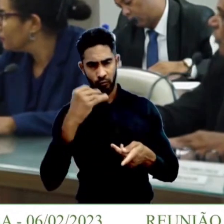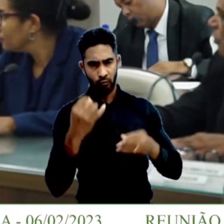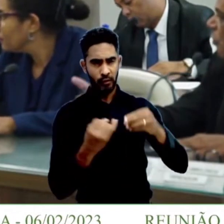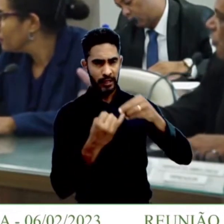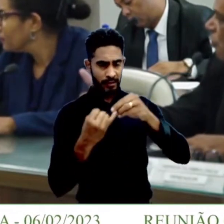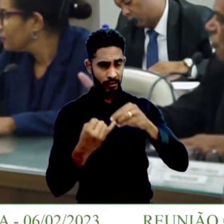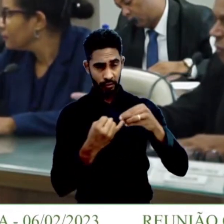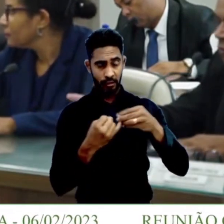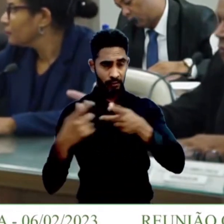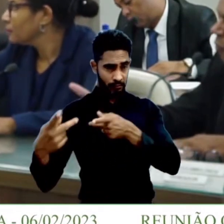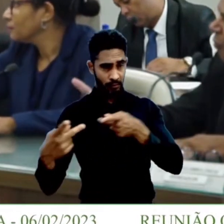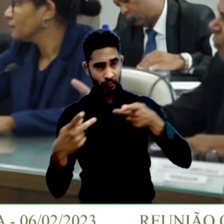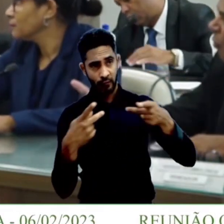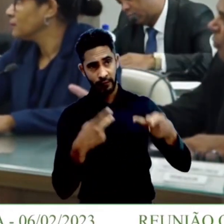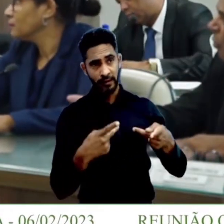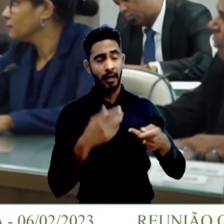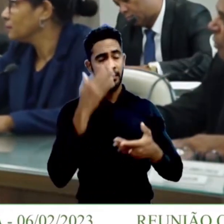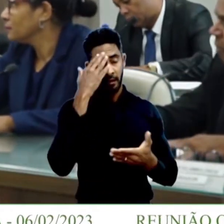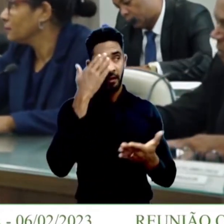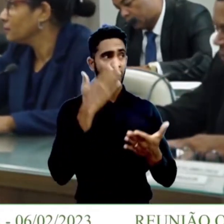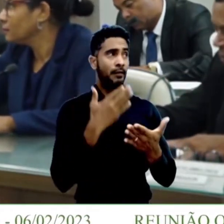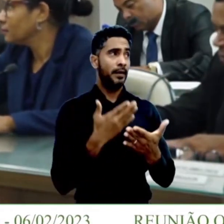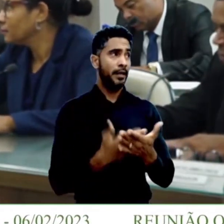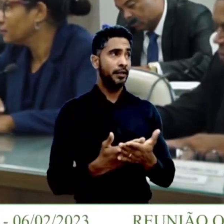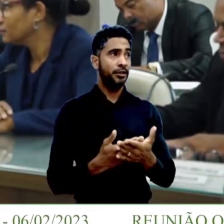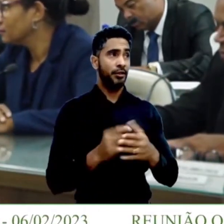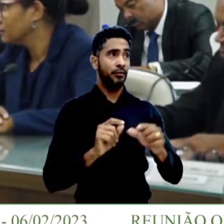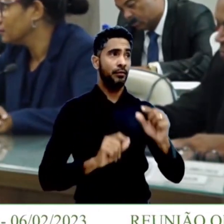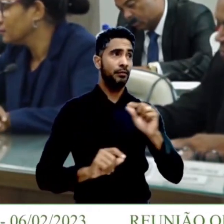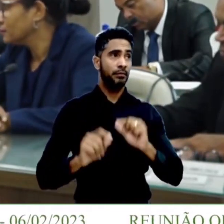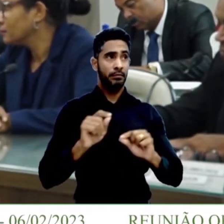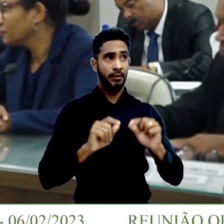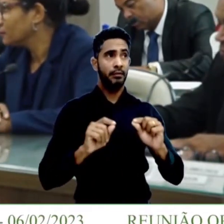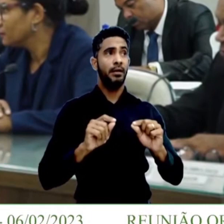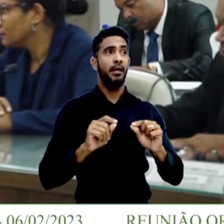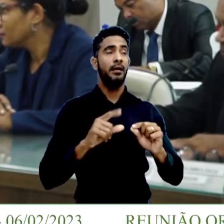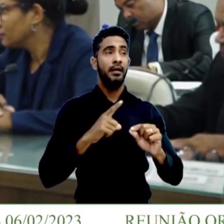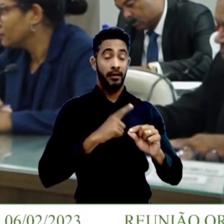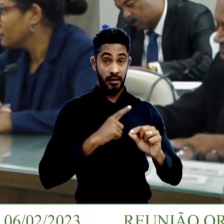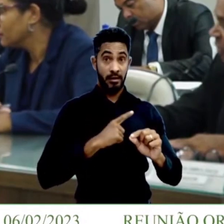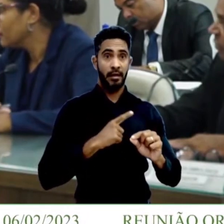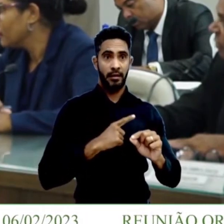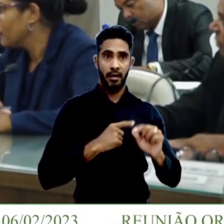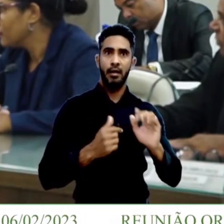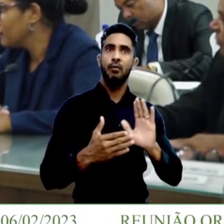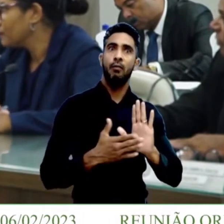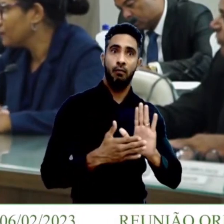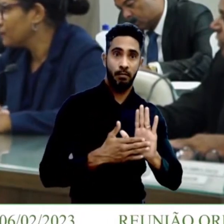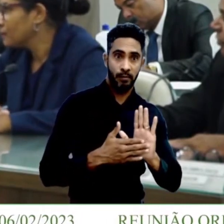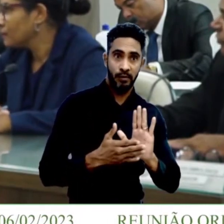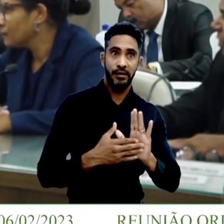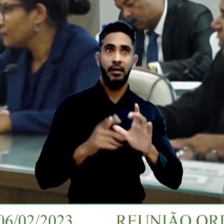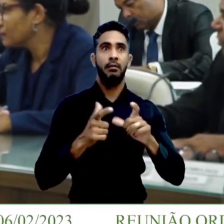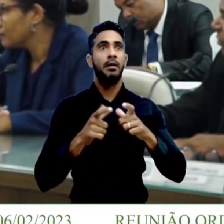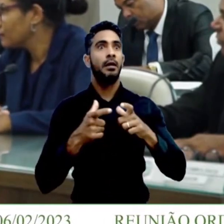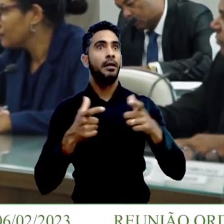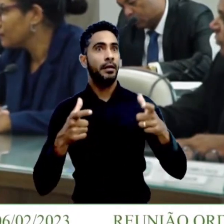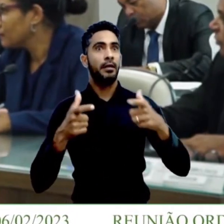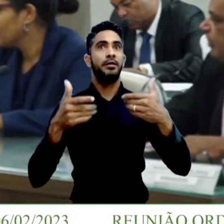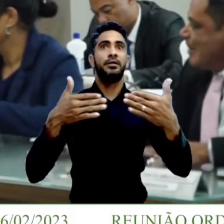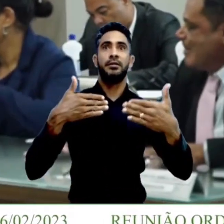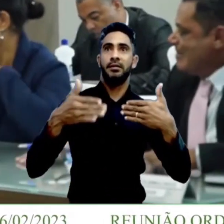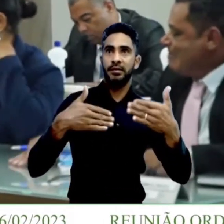foram convidadas, né? E eu acredito que está tomando uma proporção muito grande esse